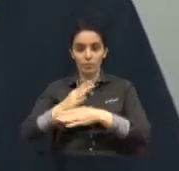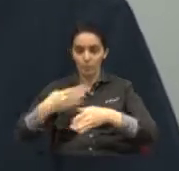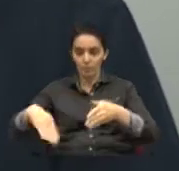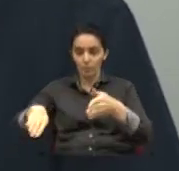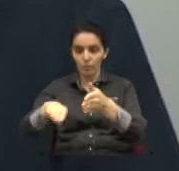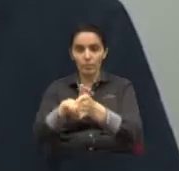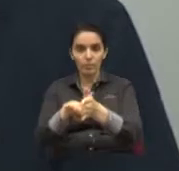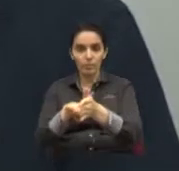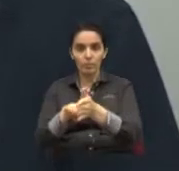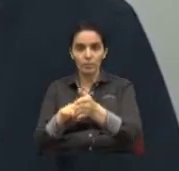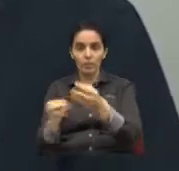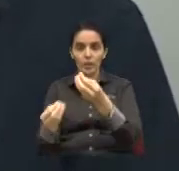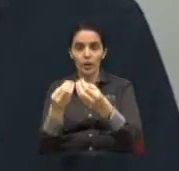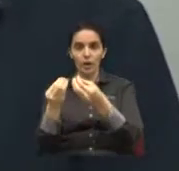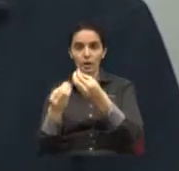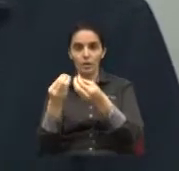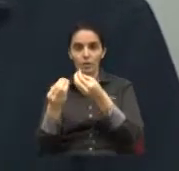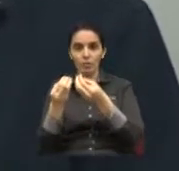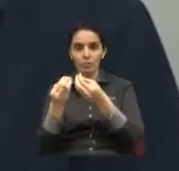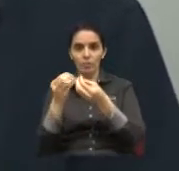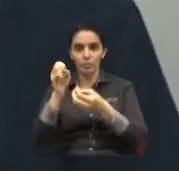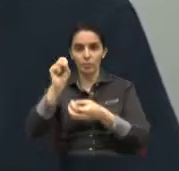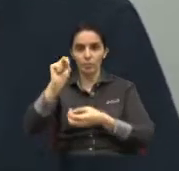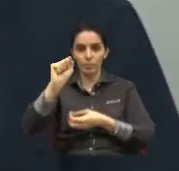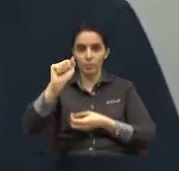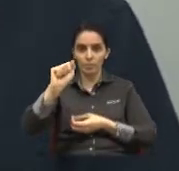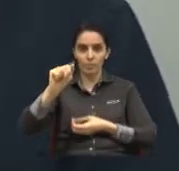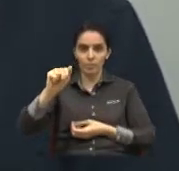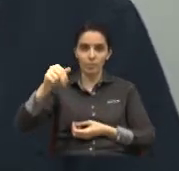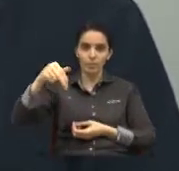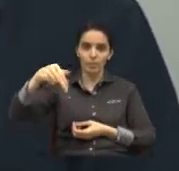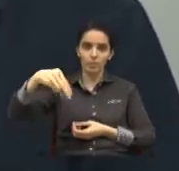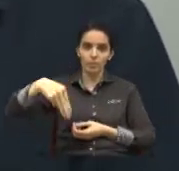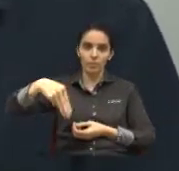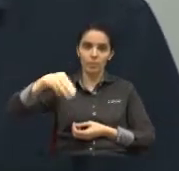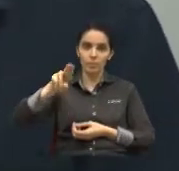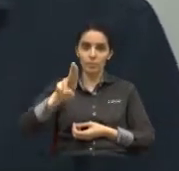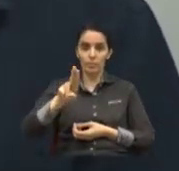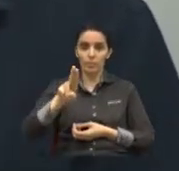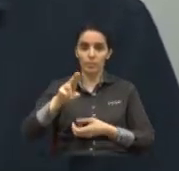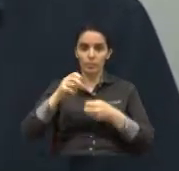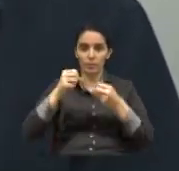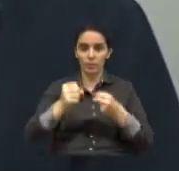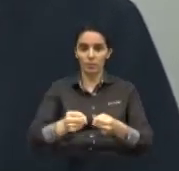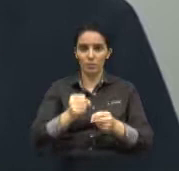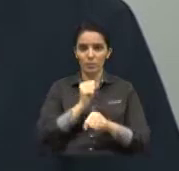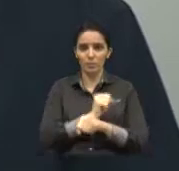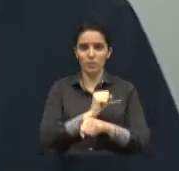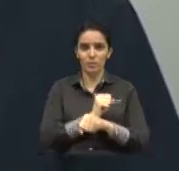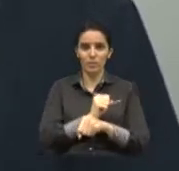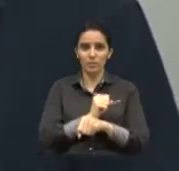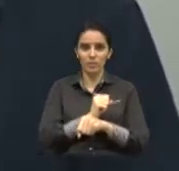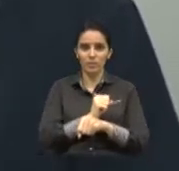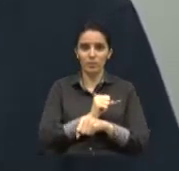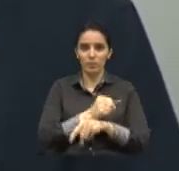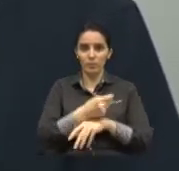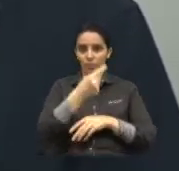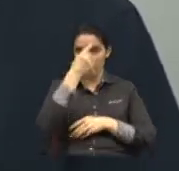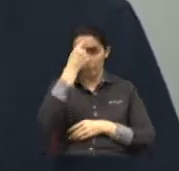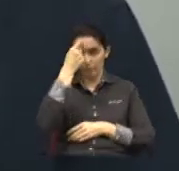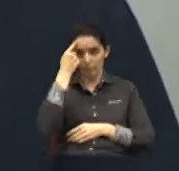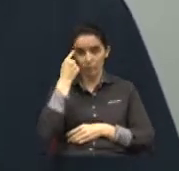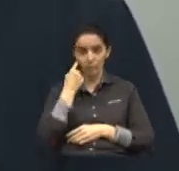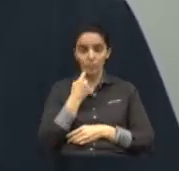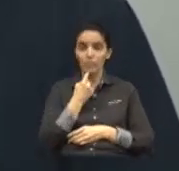está o atendimento na cidade, o SAMU ou o resgate, pode demorar de 12 a 30 minutos. Então, como o senhor